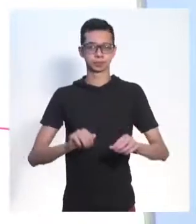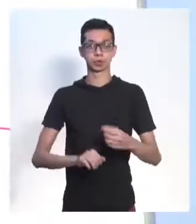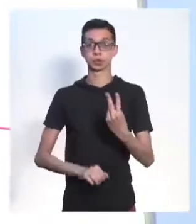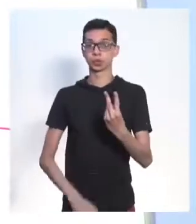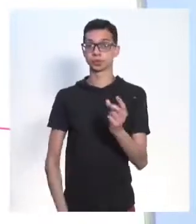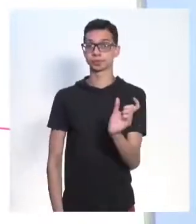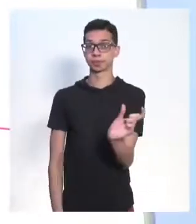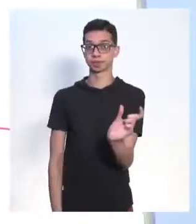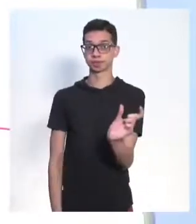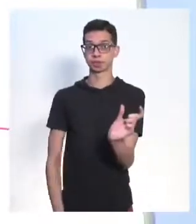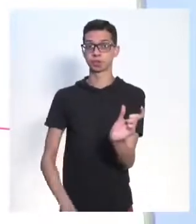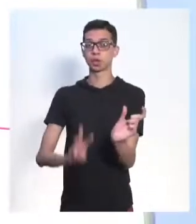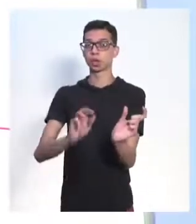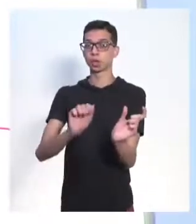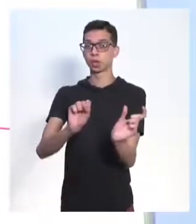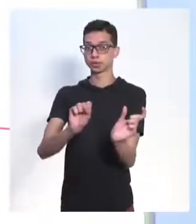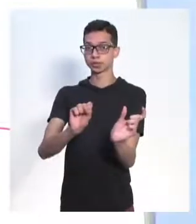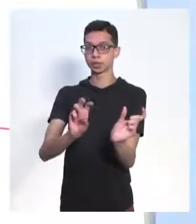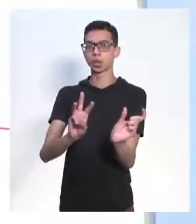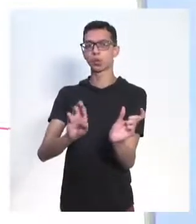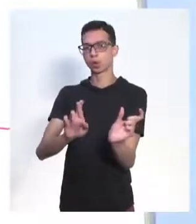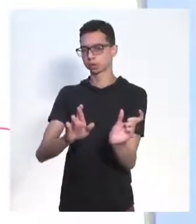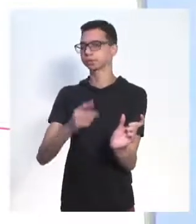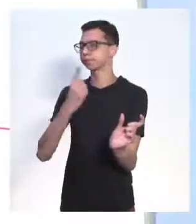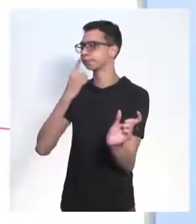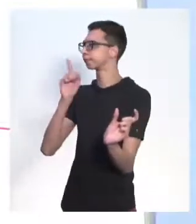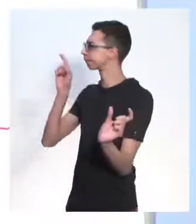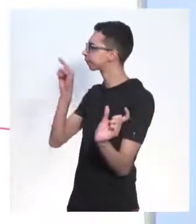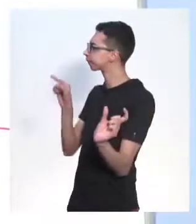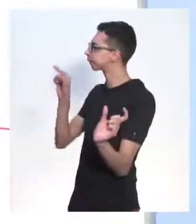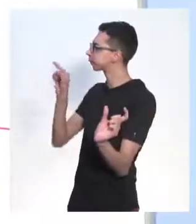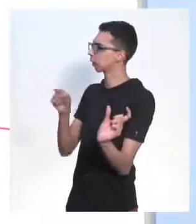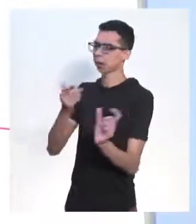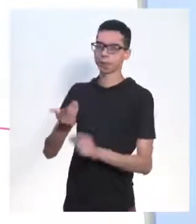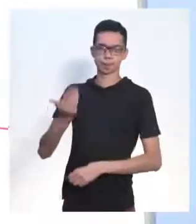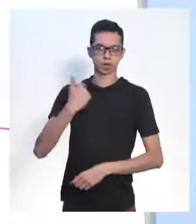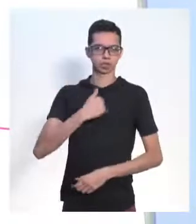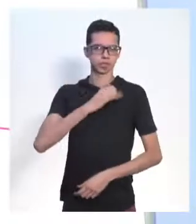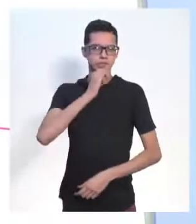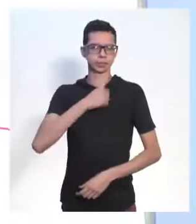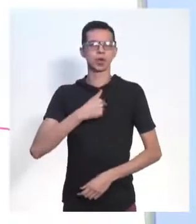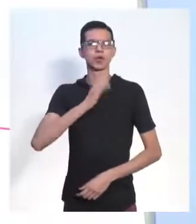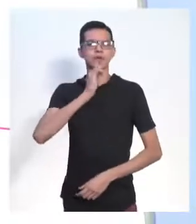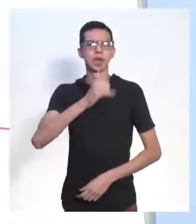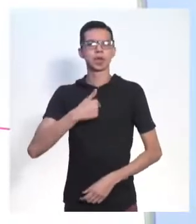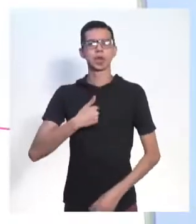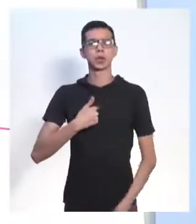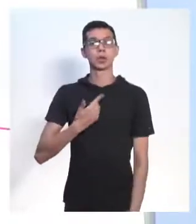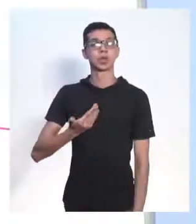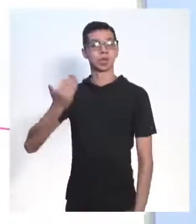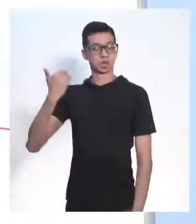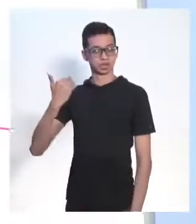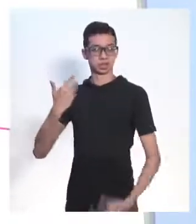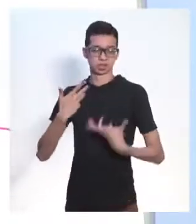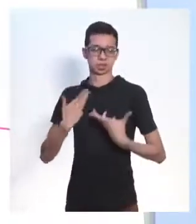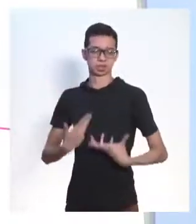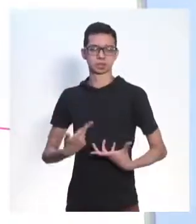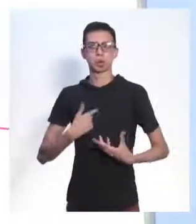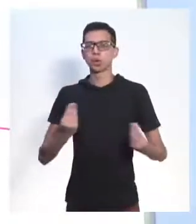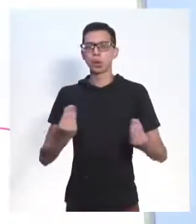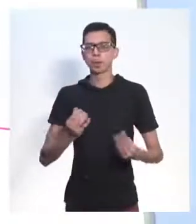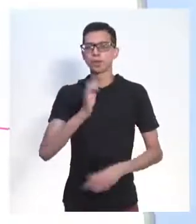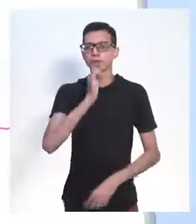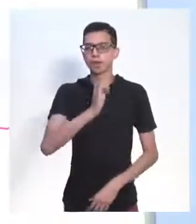palavras. Was e were no passado, é isso. Então, por exemplo, eu quero falar que eu estava cansado. Como é que eu falo? I